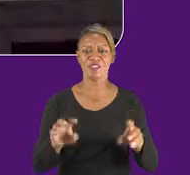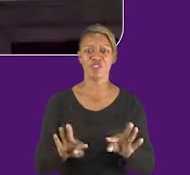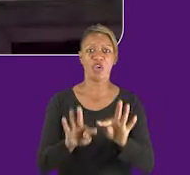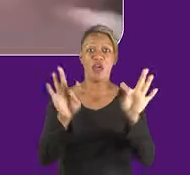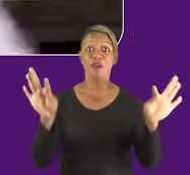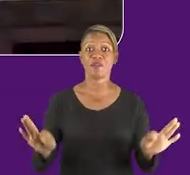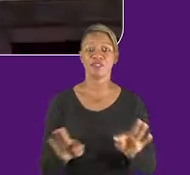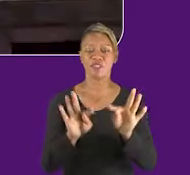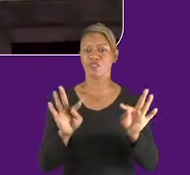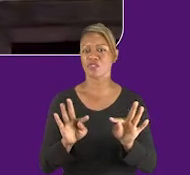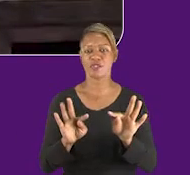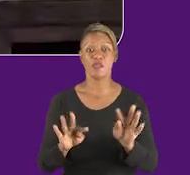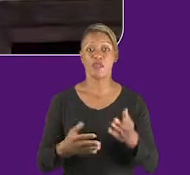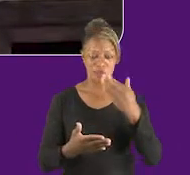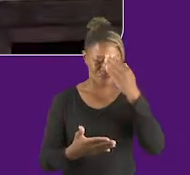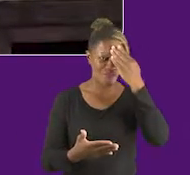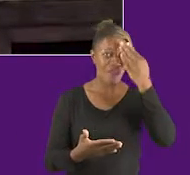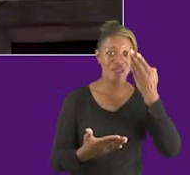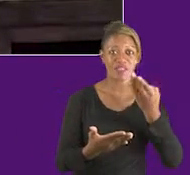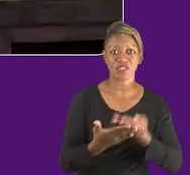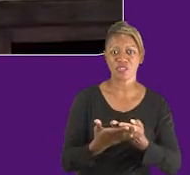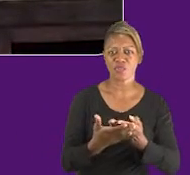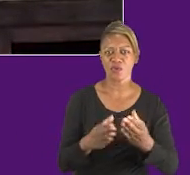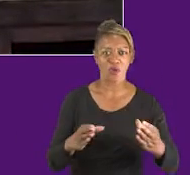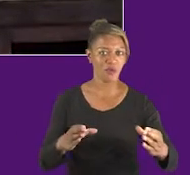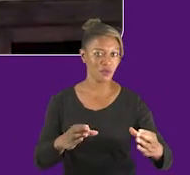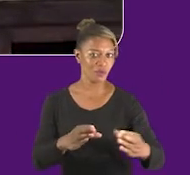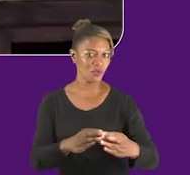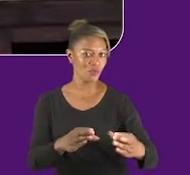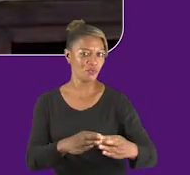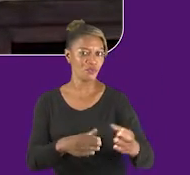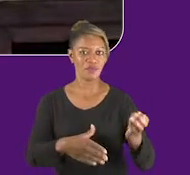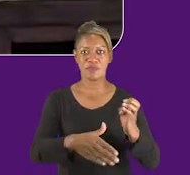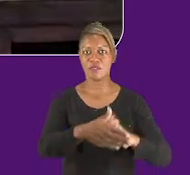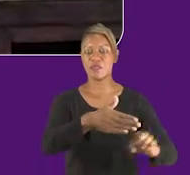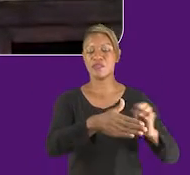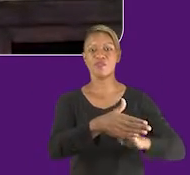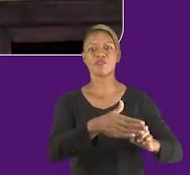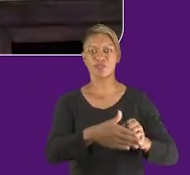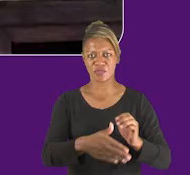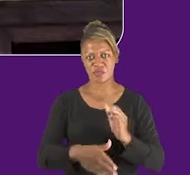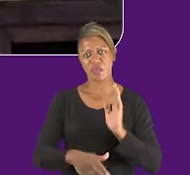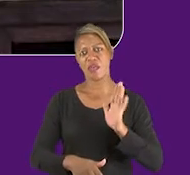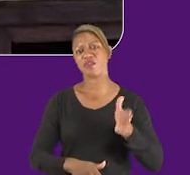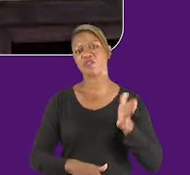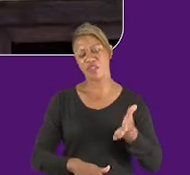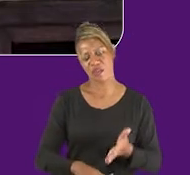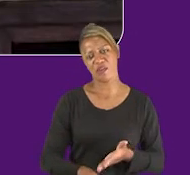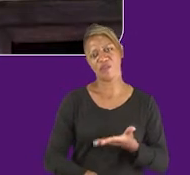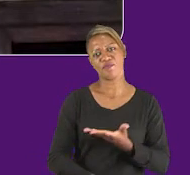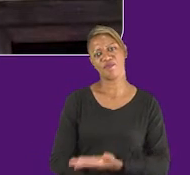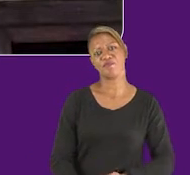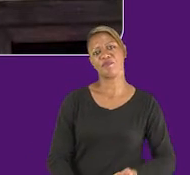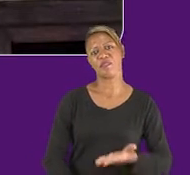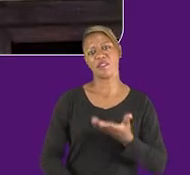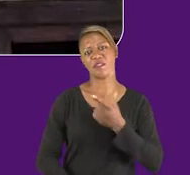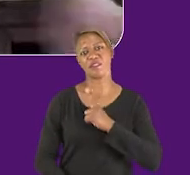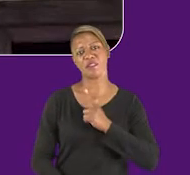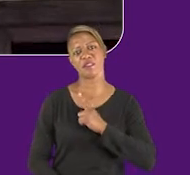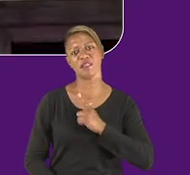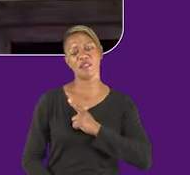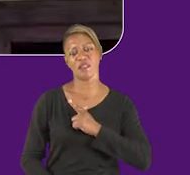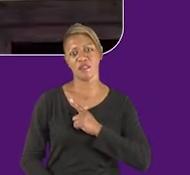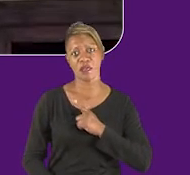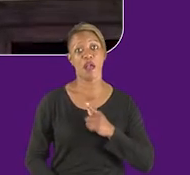habilitou mais então eu acredito que todas as companhias sejam mais tradicionais ou não mas conservadoras ou não